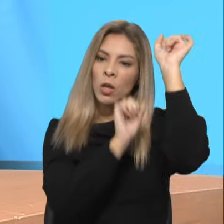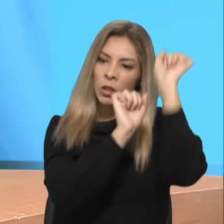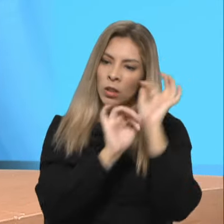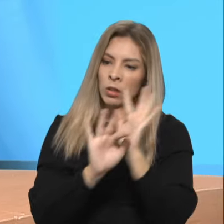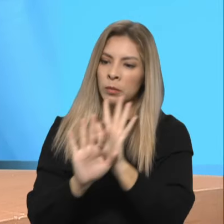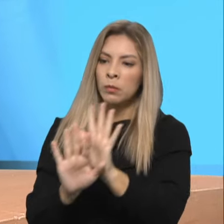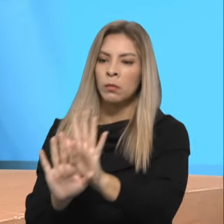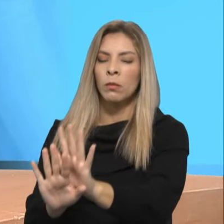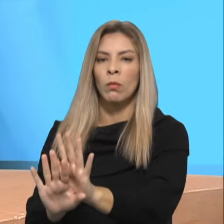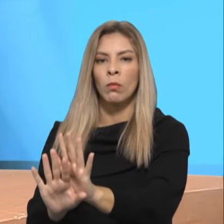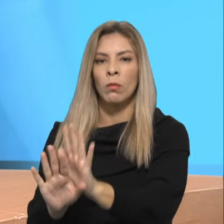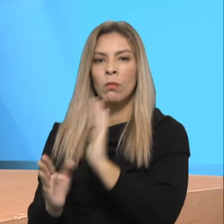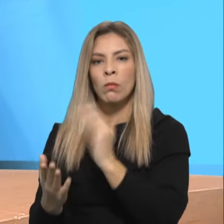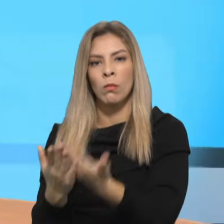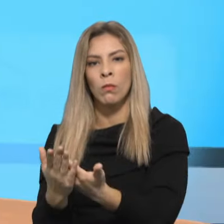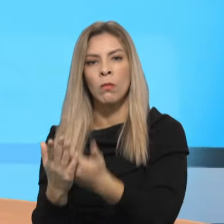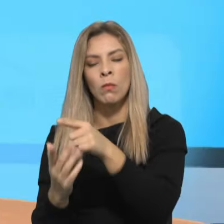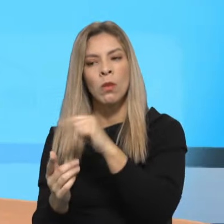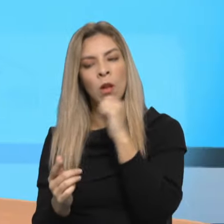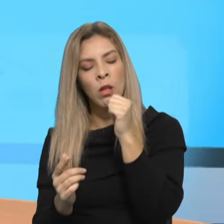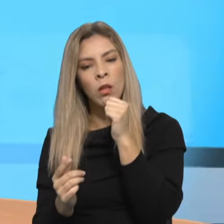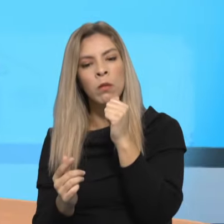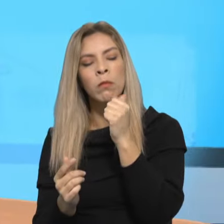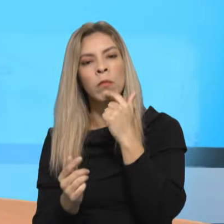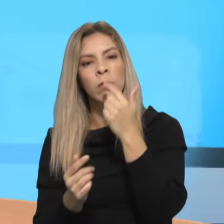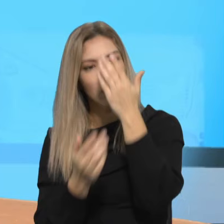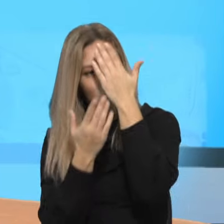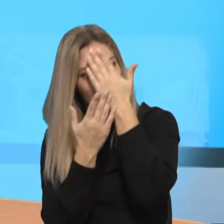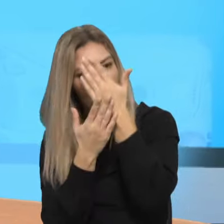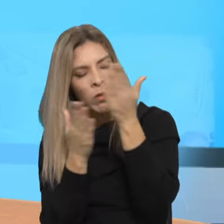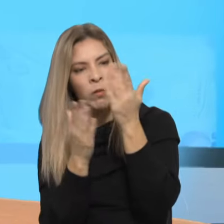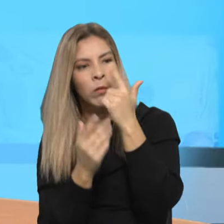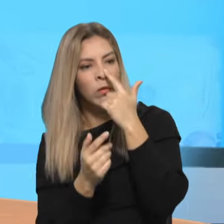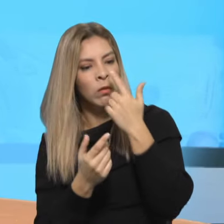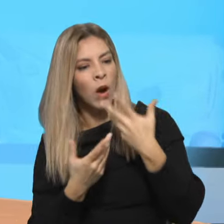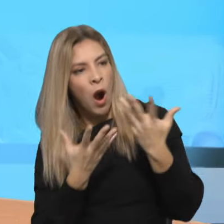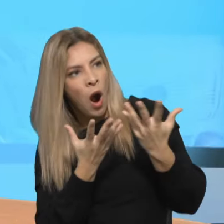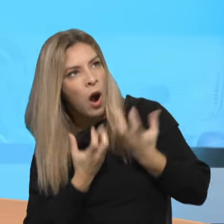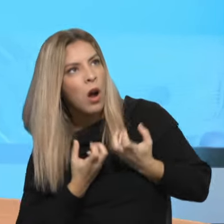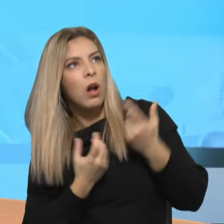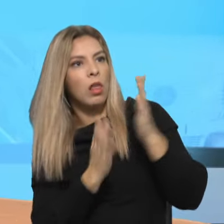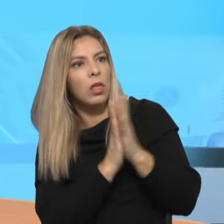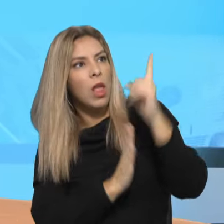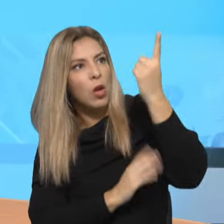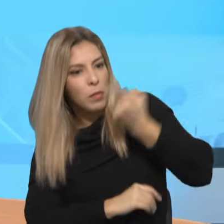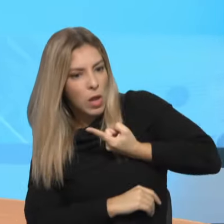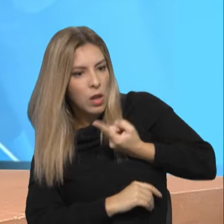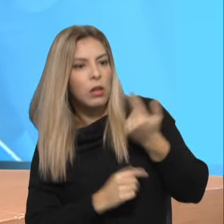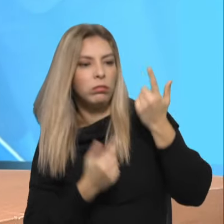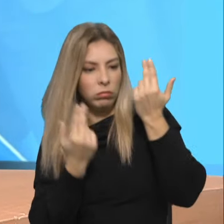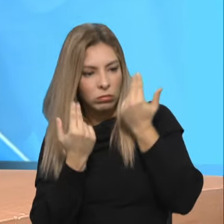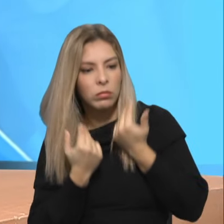é chamada também a ser discípula, a estar sempre nesta atitude de acolher a graça de Deus, de ser livre na sua